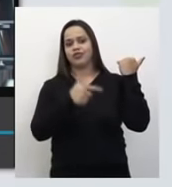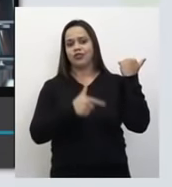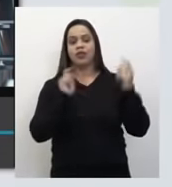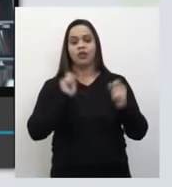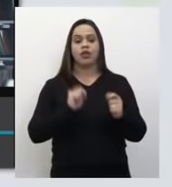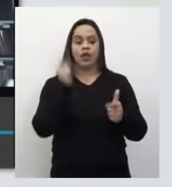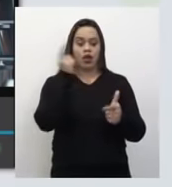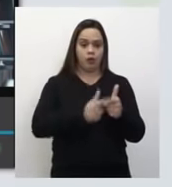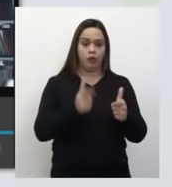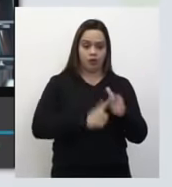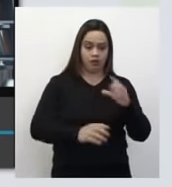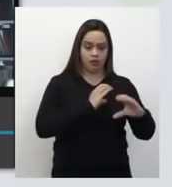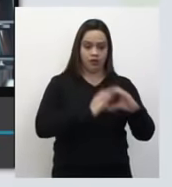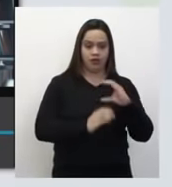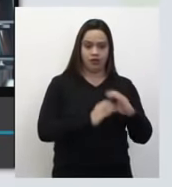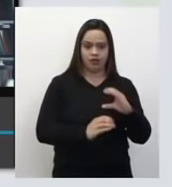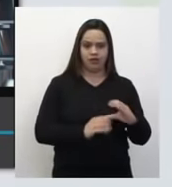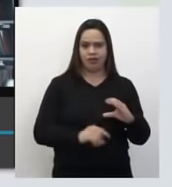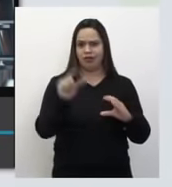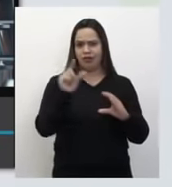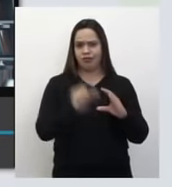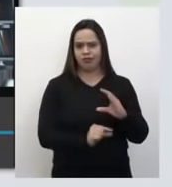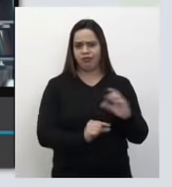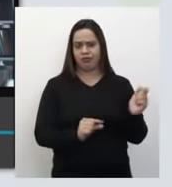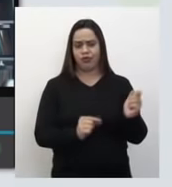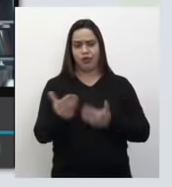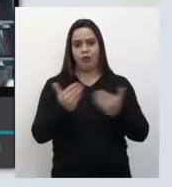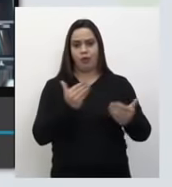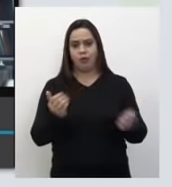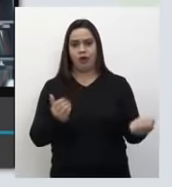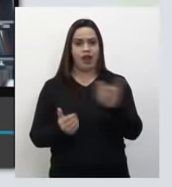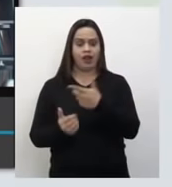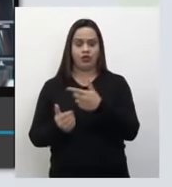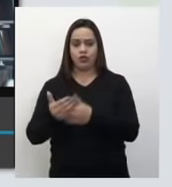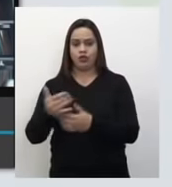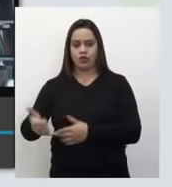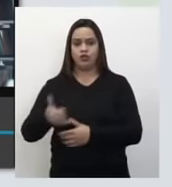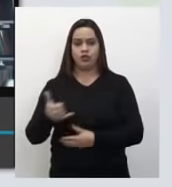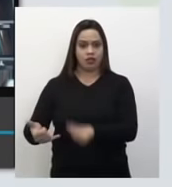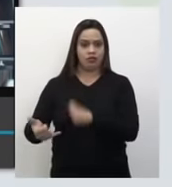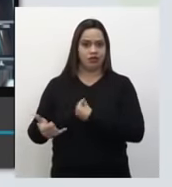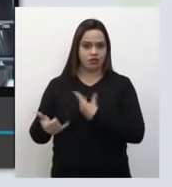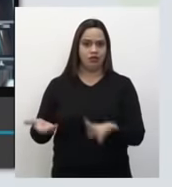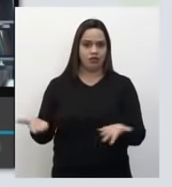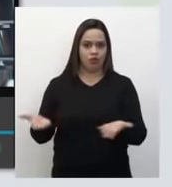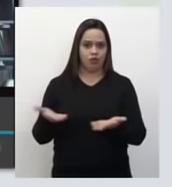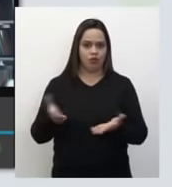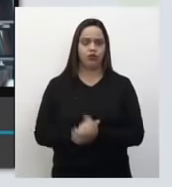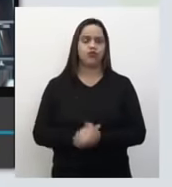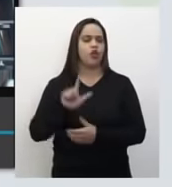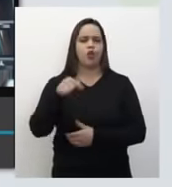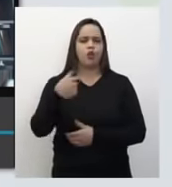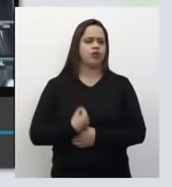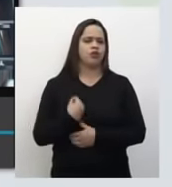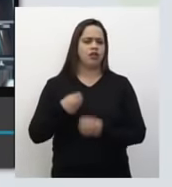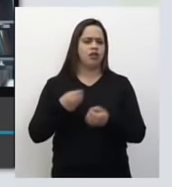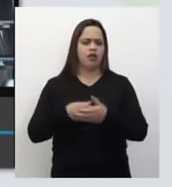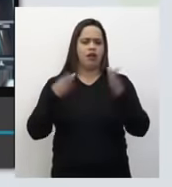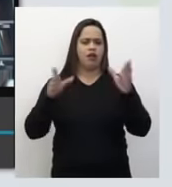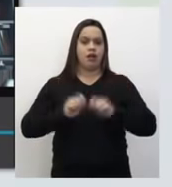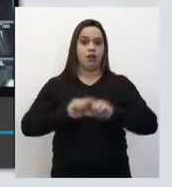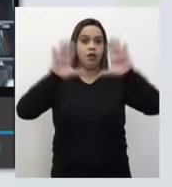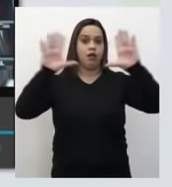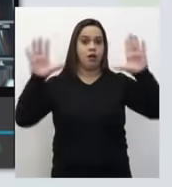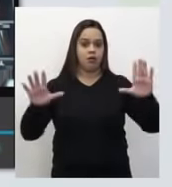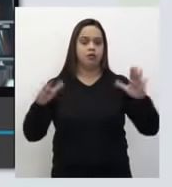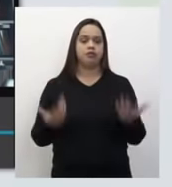da telecomunicação virou um pedacinho do que o smartphone ou o celular dá pra gente, né? É uma outra realidade muito mais ampla, muito mais